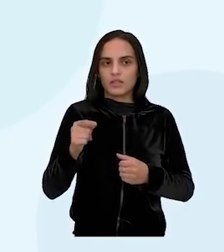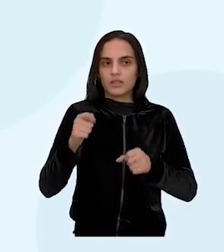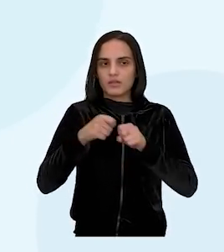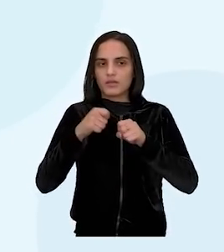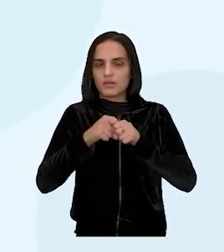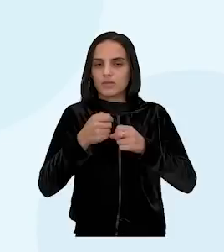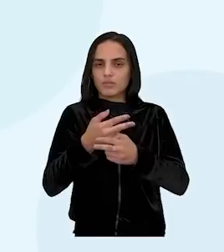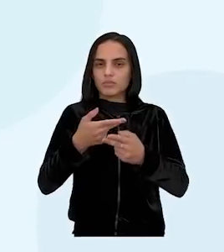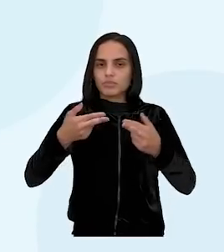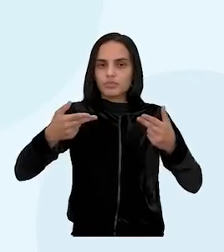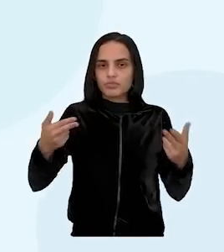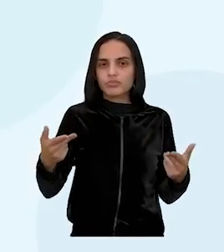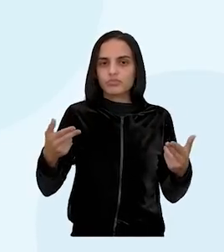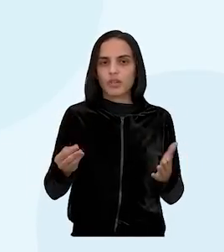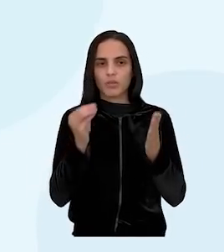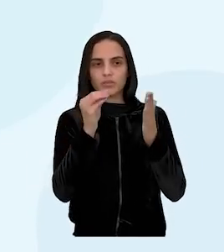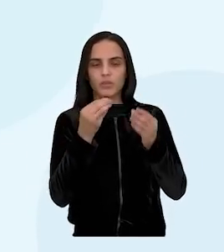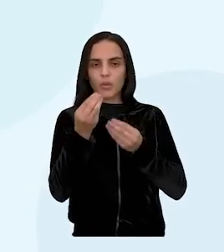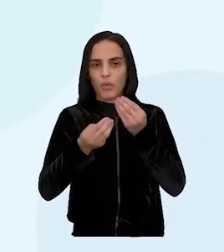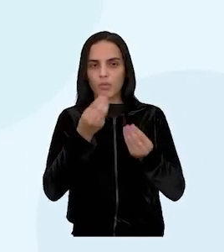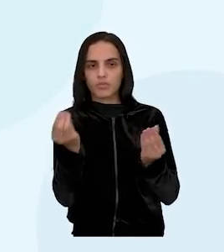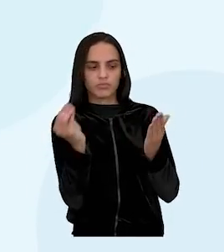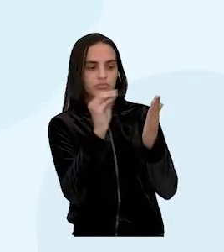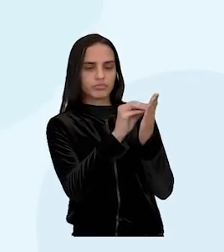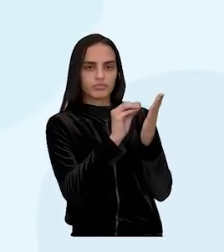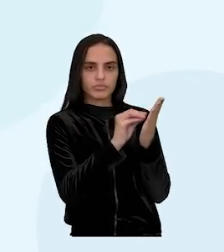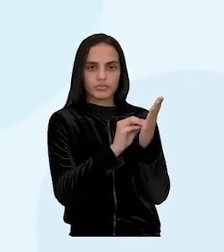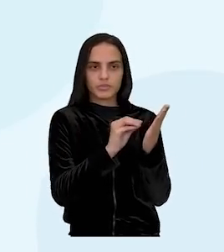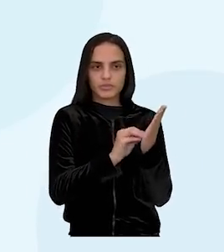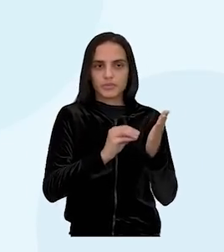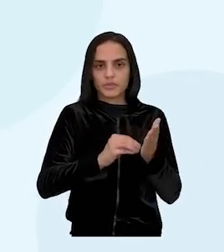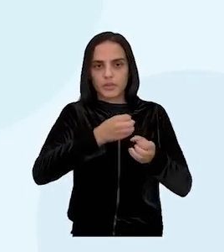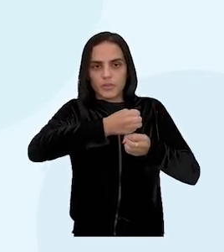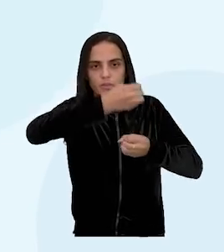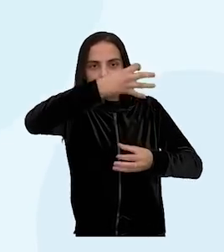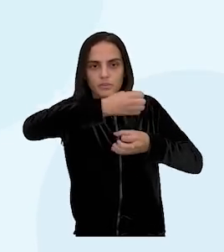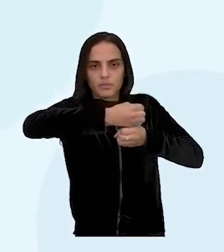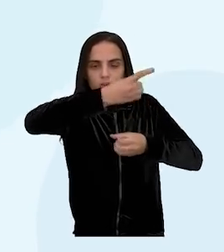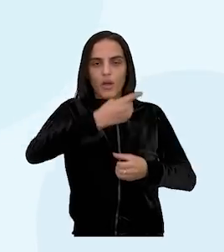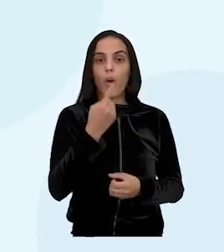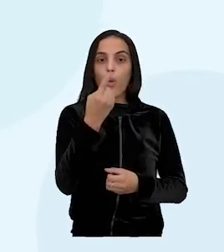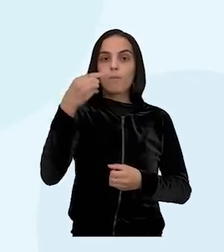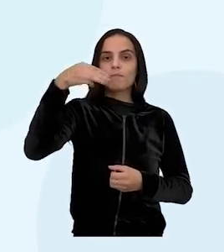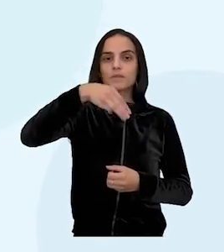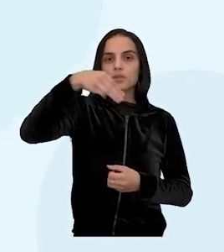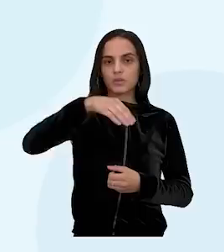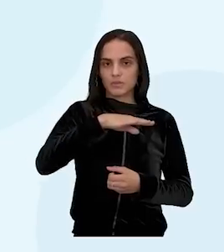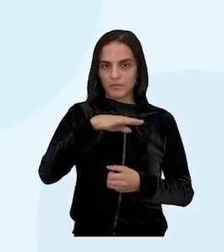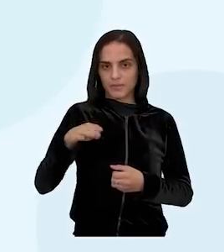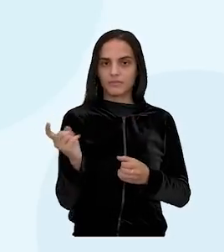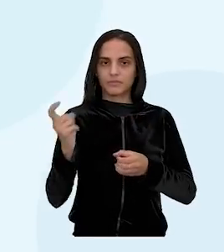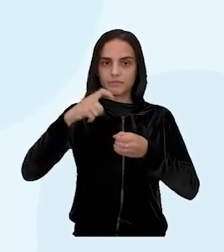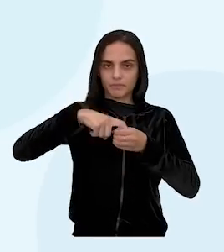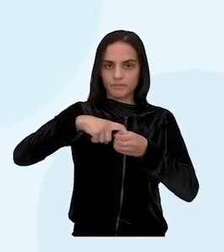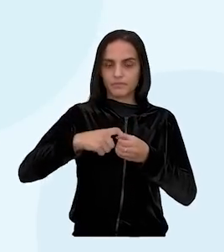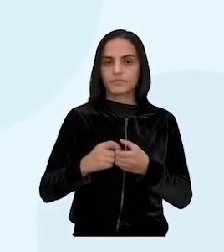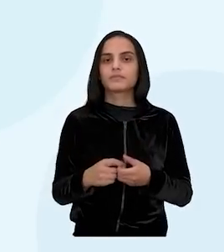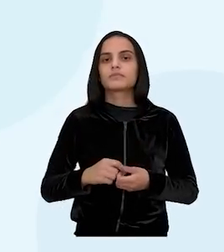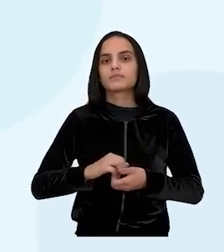aí, o que a gente comentou, coloquem aí pra gente. Quais são esses prejuízos, tá? Vou dar aí 1 minutinho e meio para vocês colocarem.